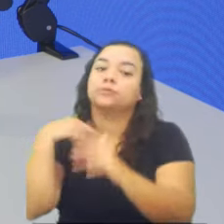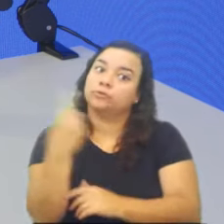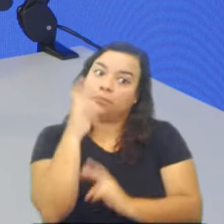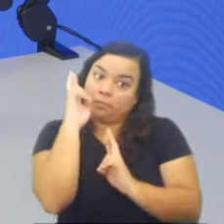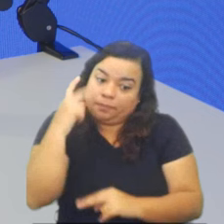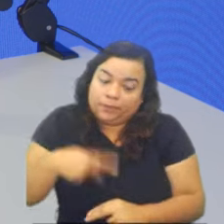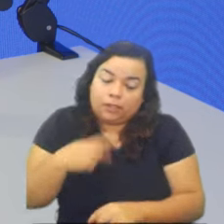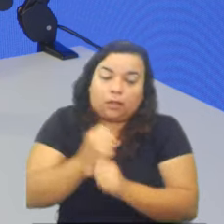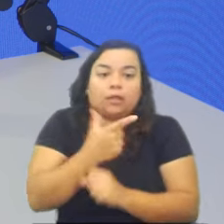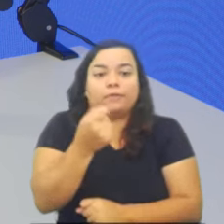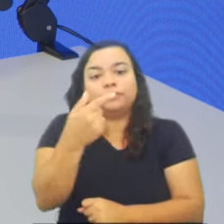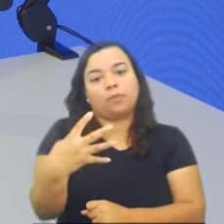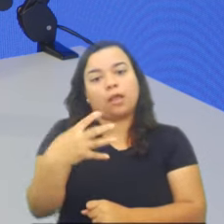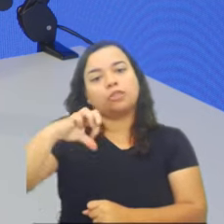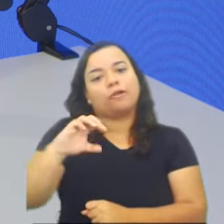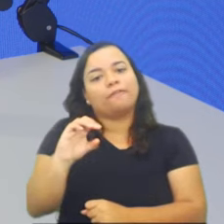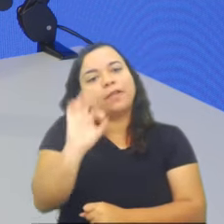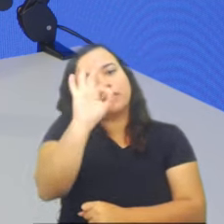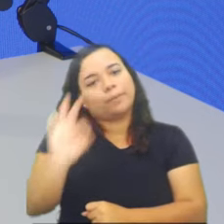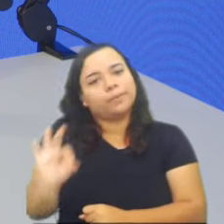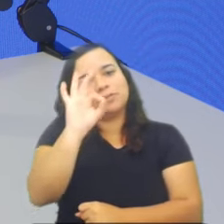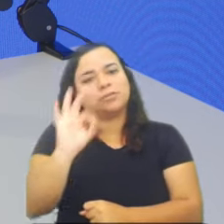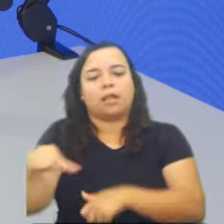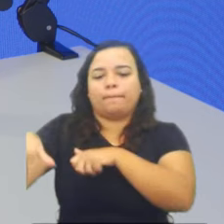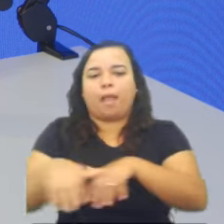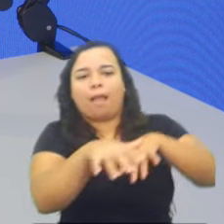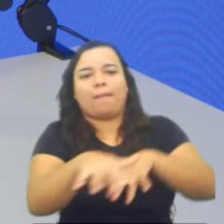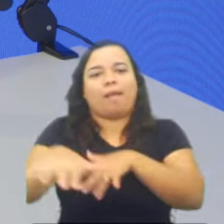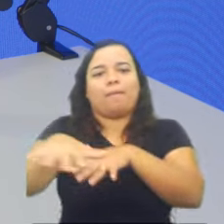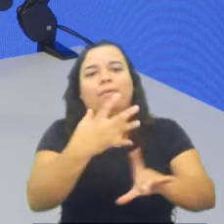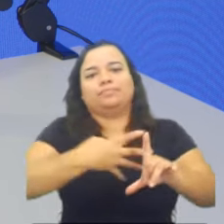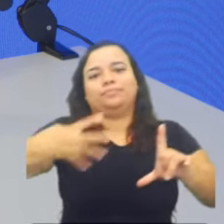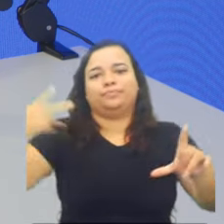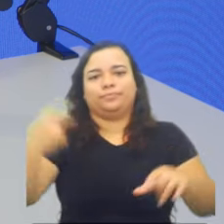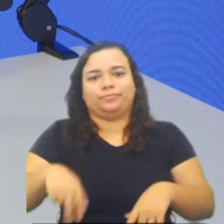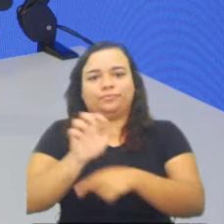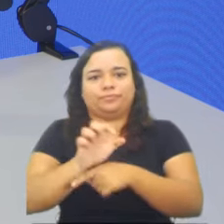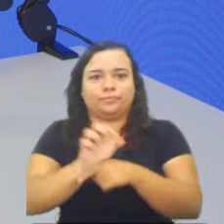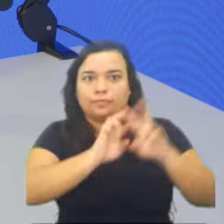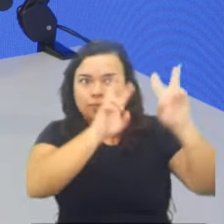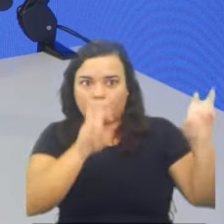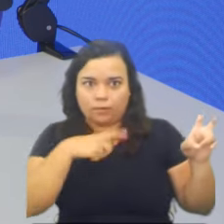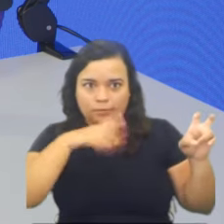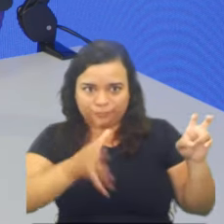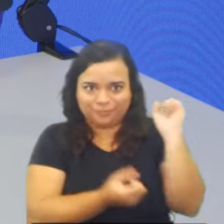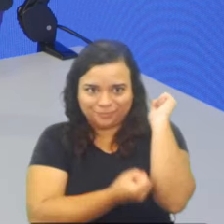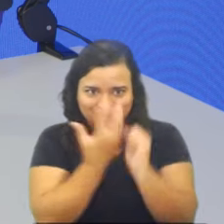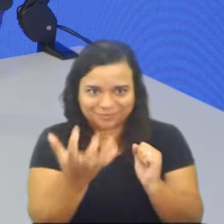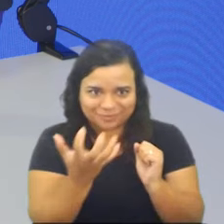gente espera que em 202 qu pelo menos 90% das paradas do Estado levem o mesmo tema pras suas tá já tem tema